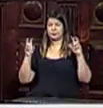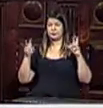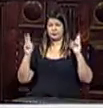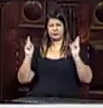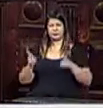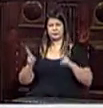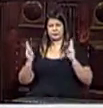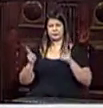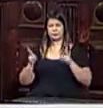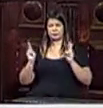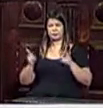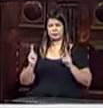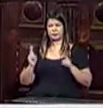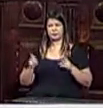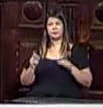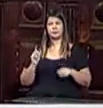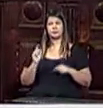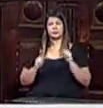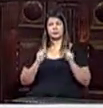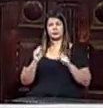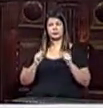casa, visto que